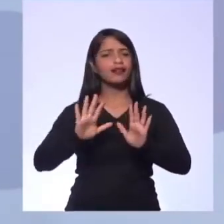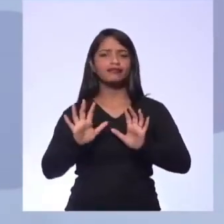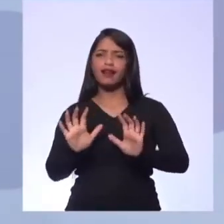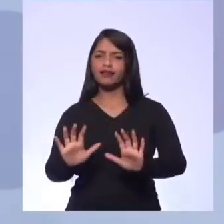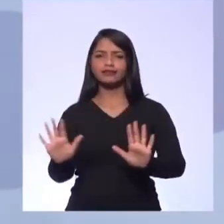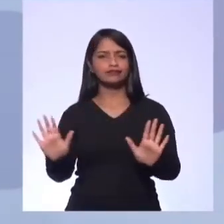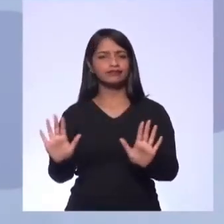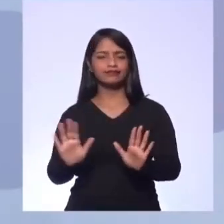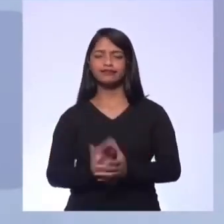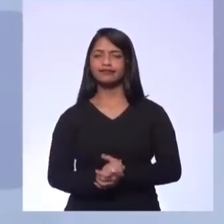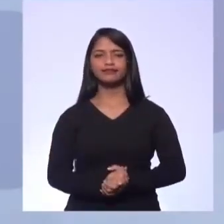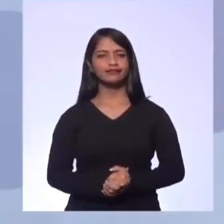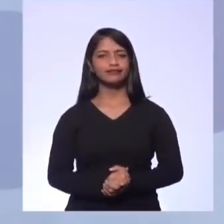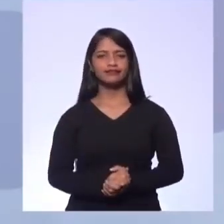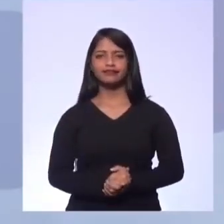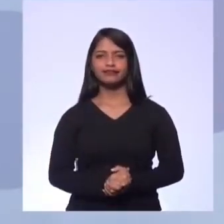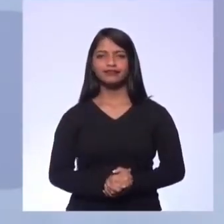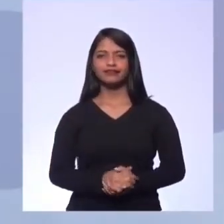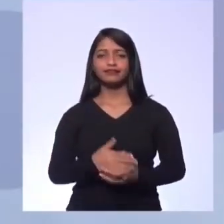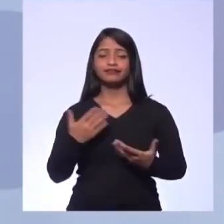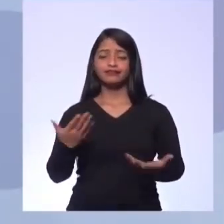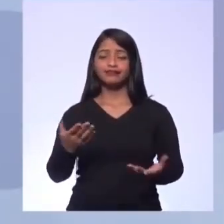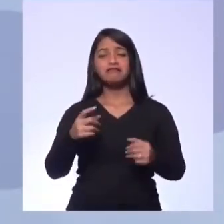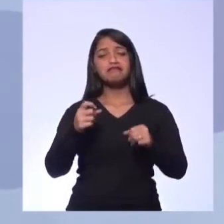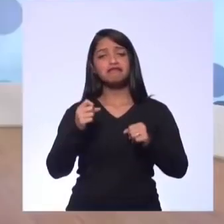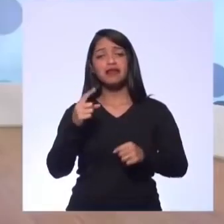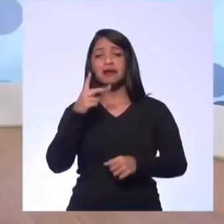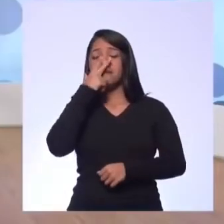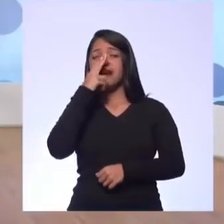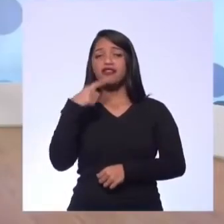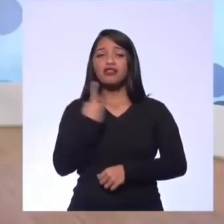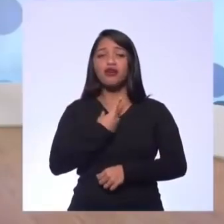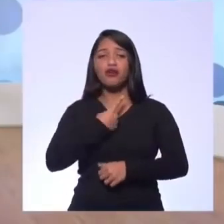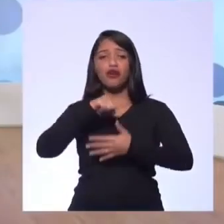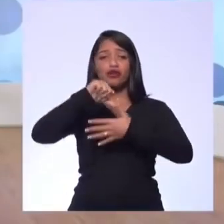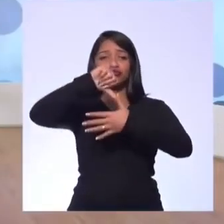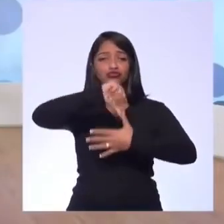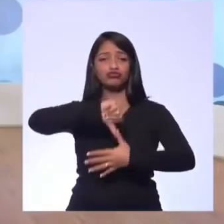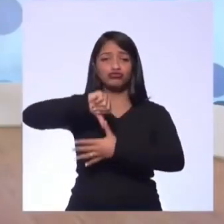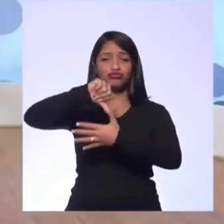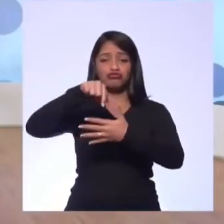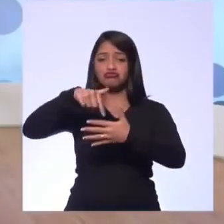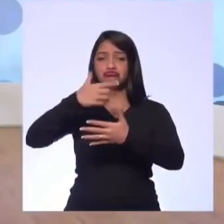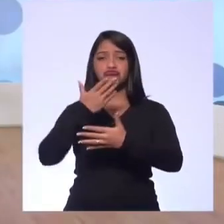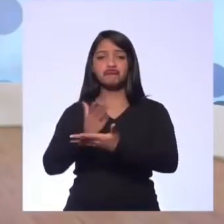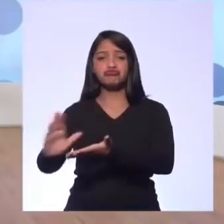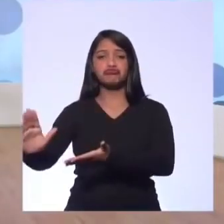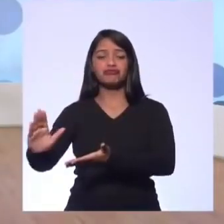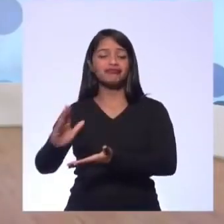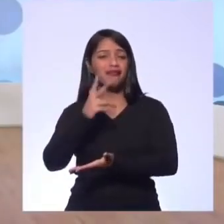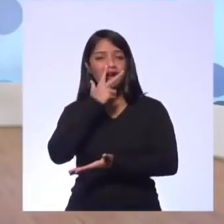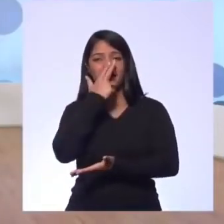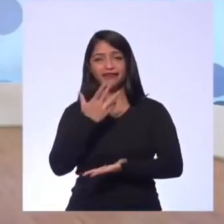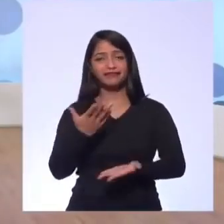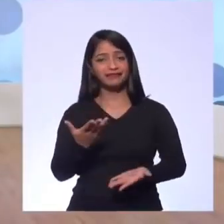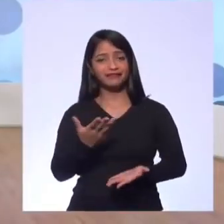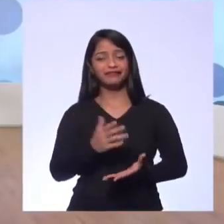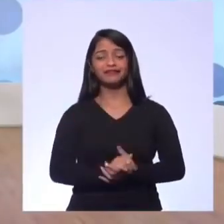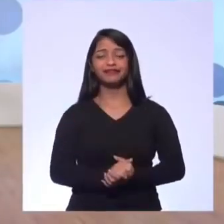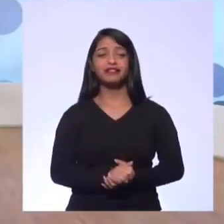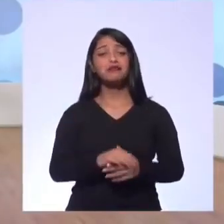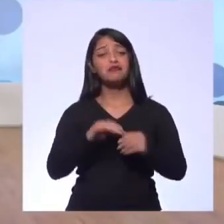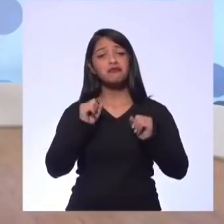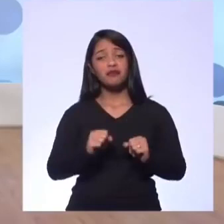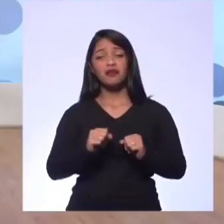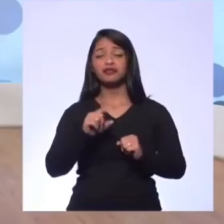tá, gente? É American, você quer falar North Nós não America? existimos América do Sul para É, eles, então. South America, né? Então, South Então America,